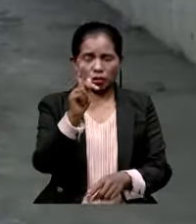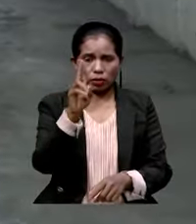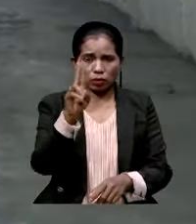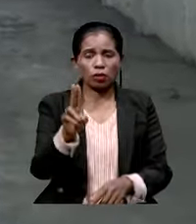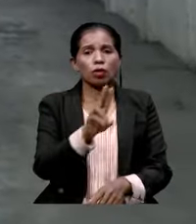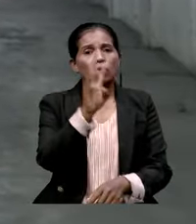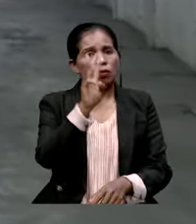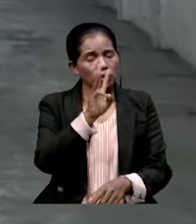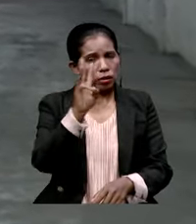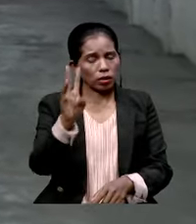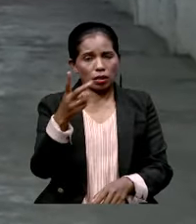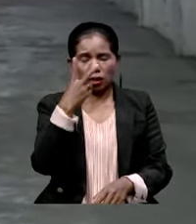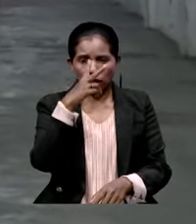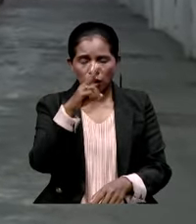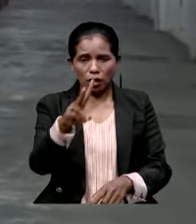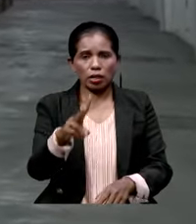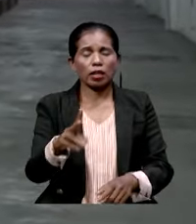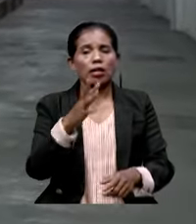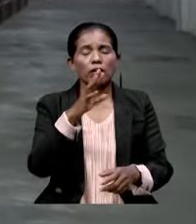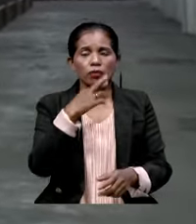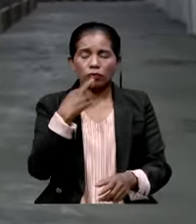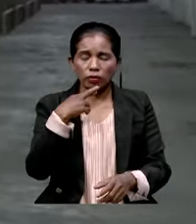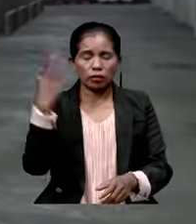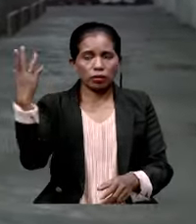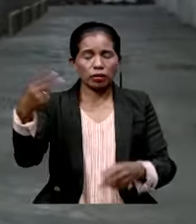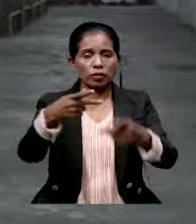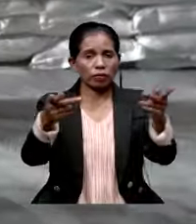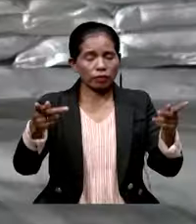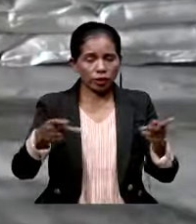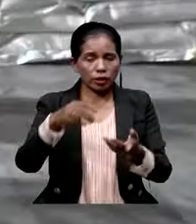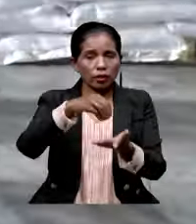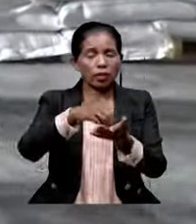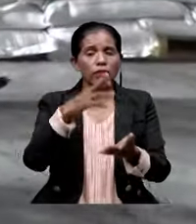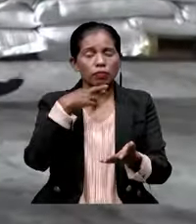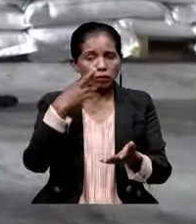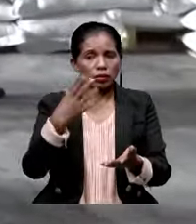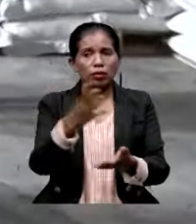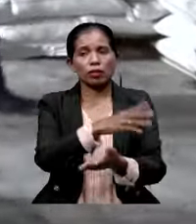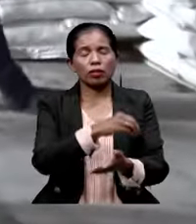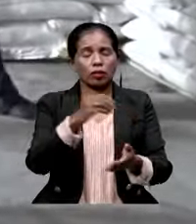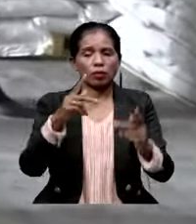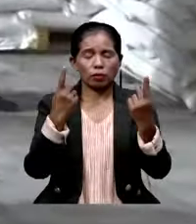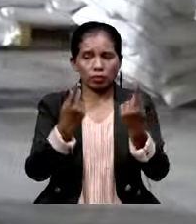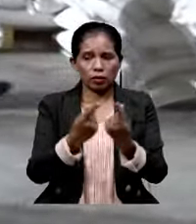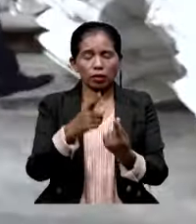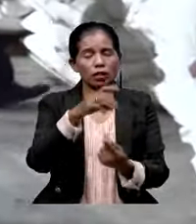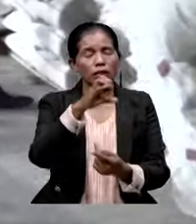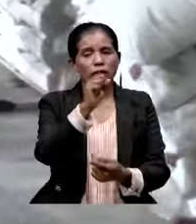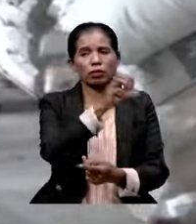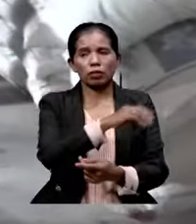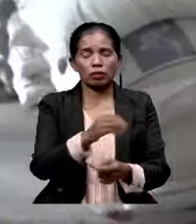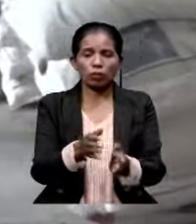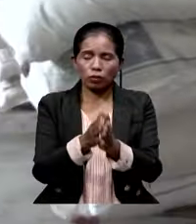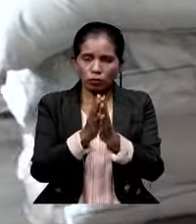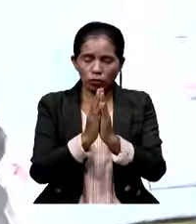Ney, observa direita estoque Fos e armazém Centro Logística Nacional Tibar no armazém Companhia Lisson no Perissos, onde o